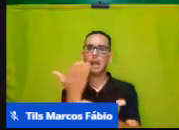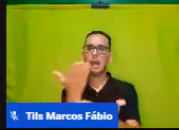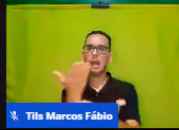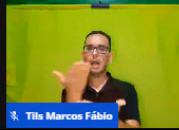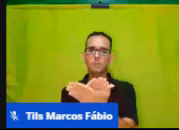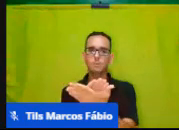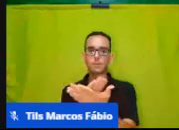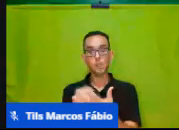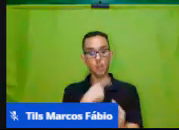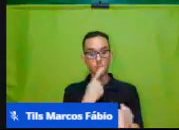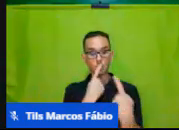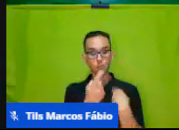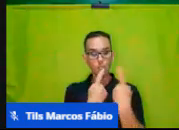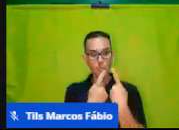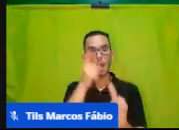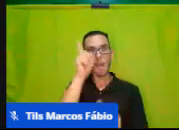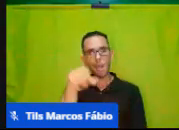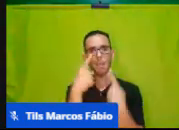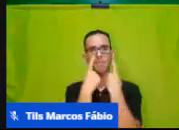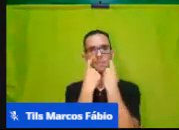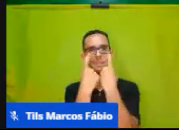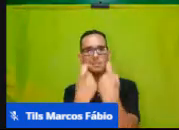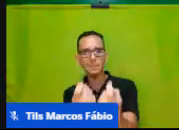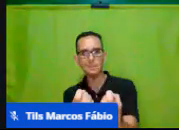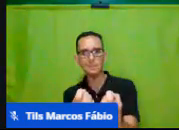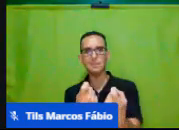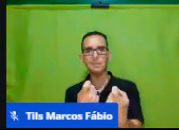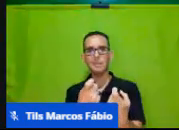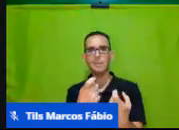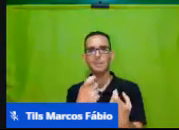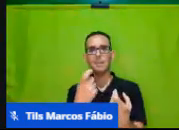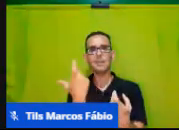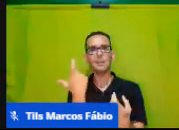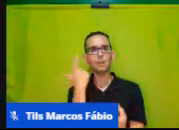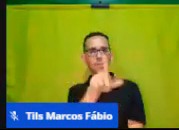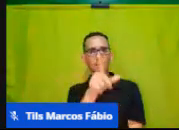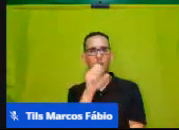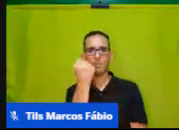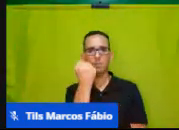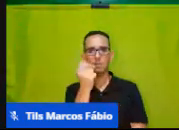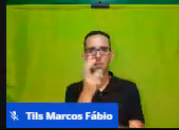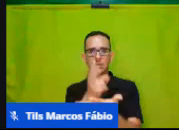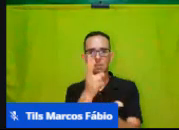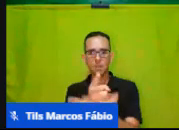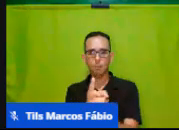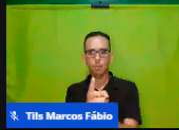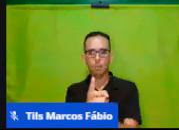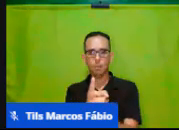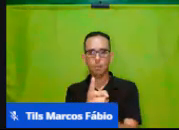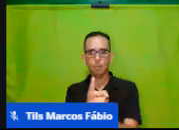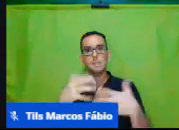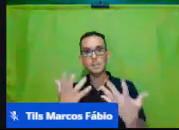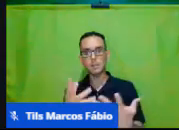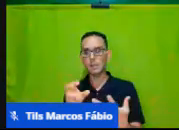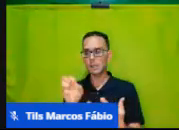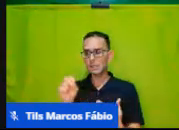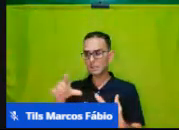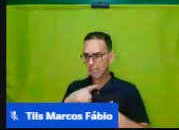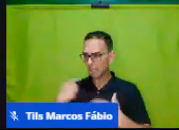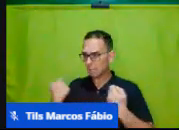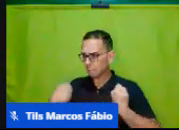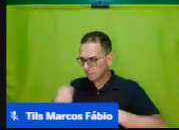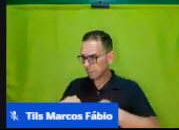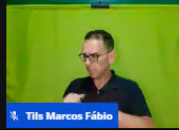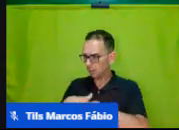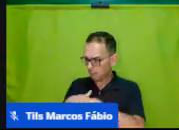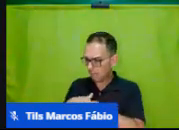ele é muito interessante, a gente está fortalecendo ele sempre. Então sentiu necessidade de conversar com a gente,